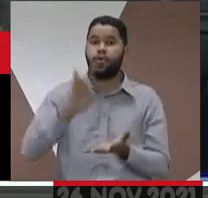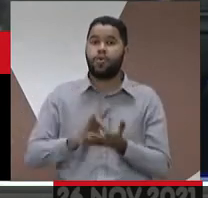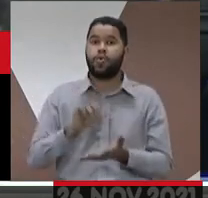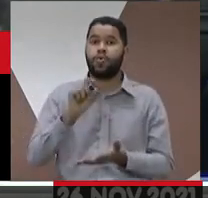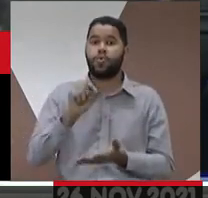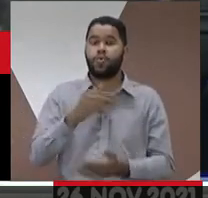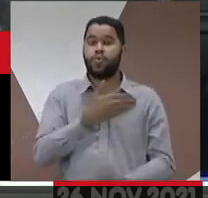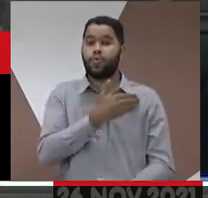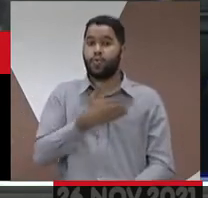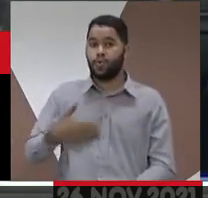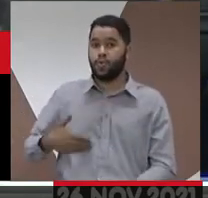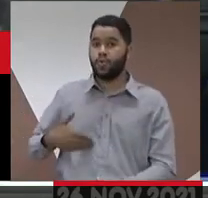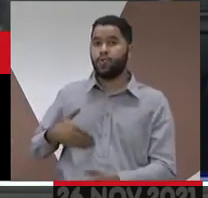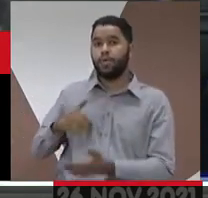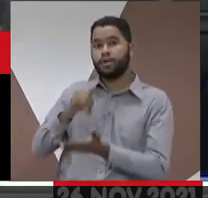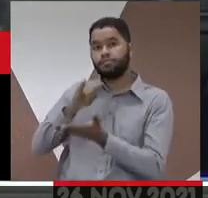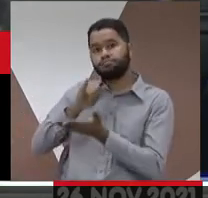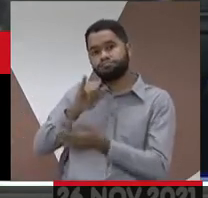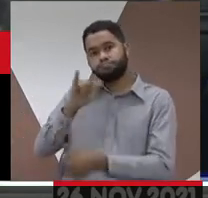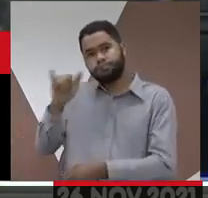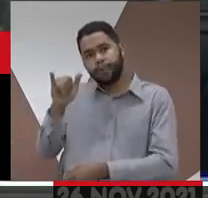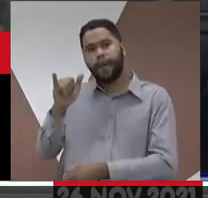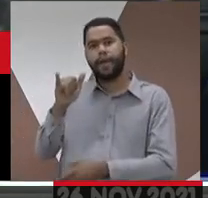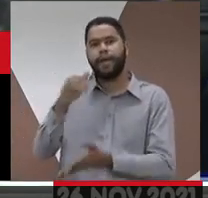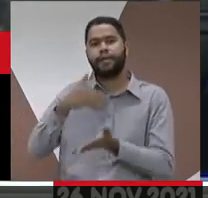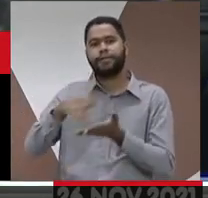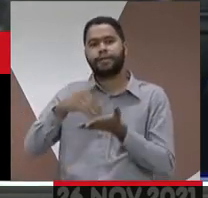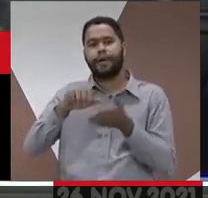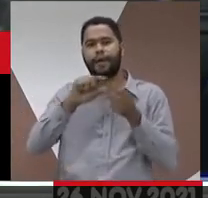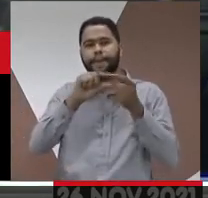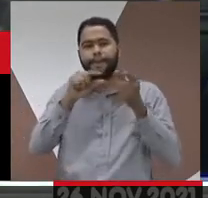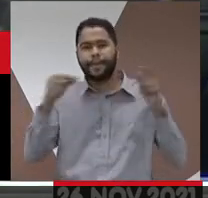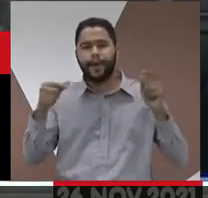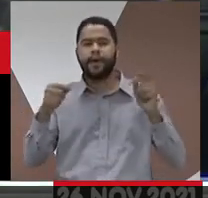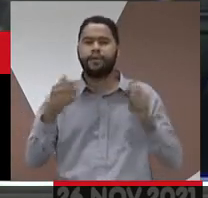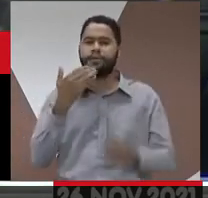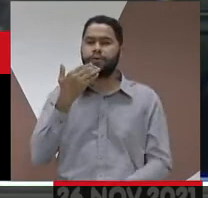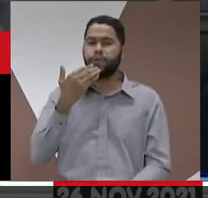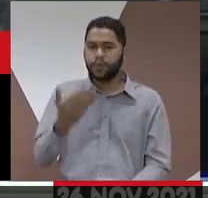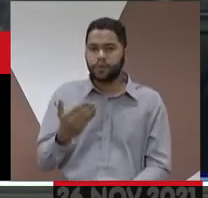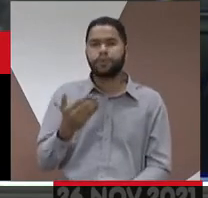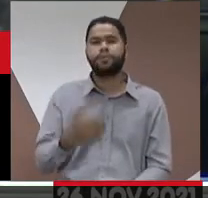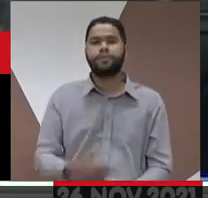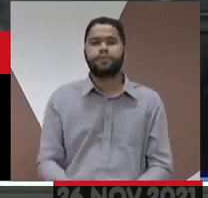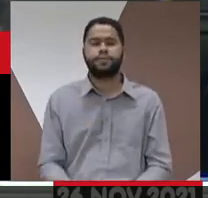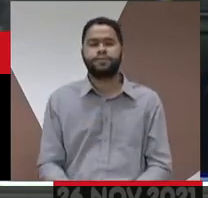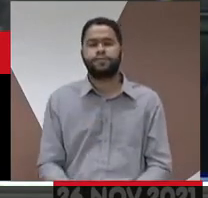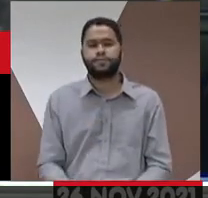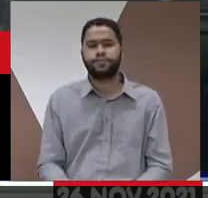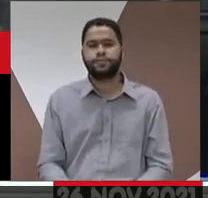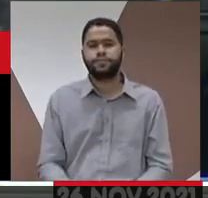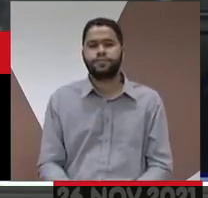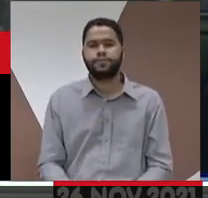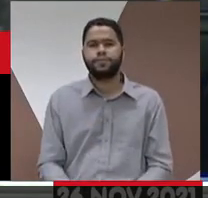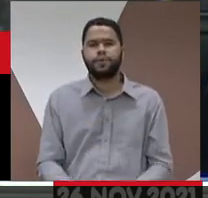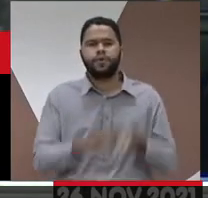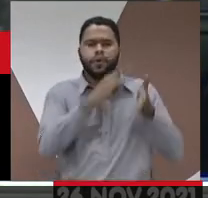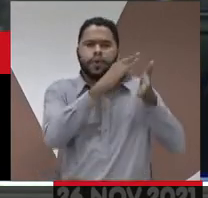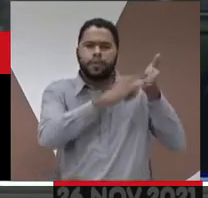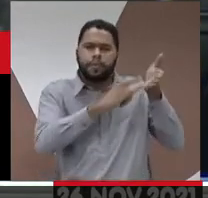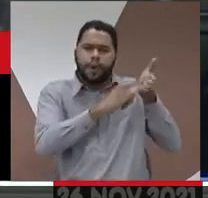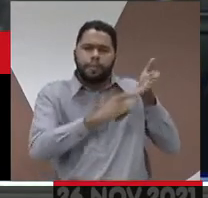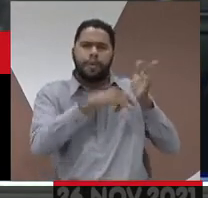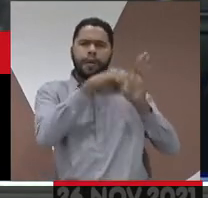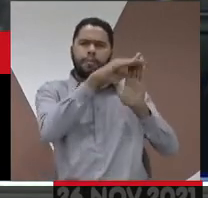o governo do Estado, através da Secretaria de Infraestrutura, solicitando a toda a documentação,